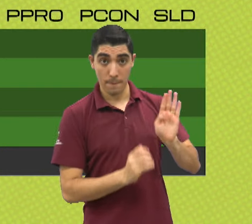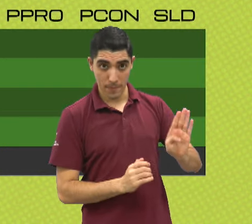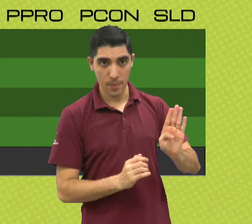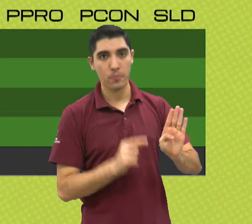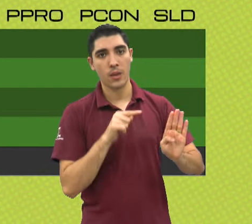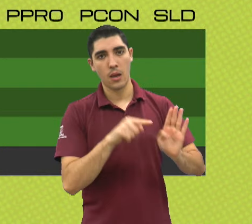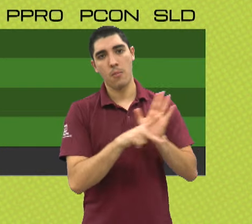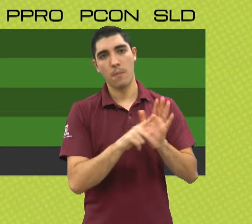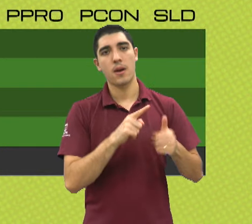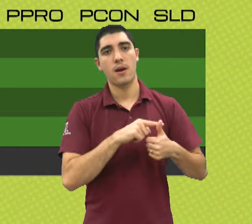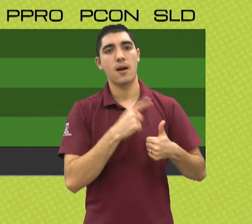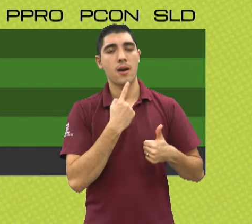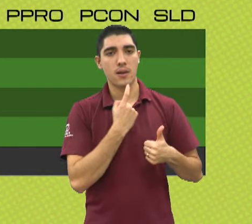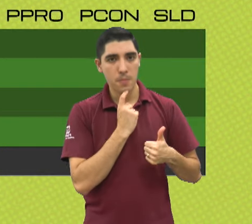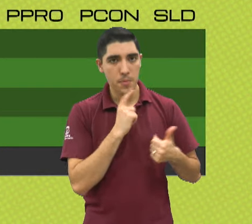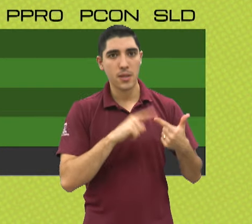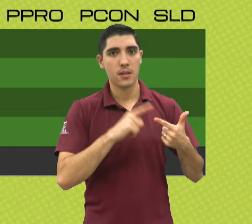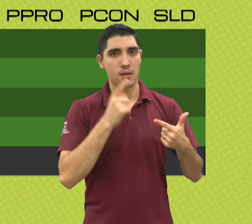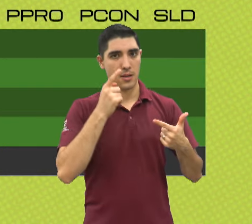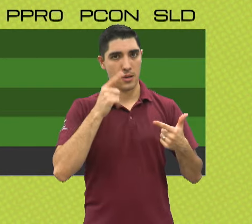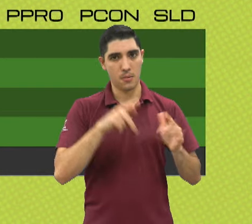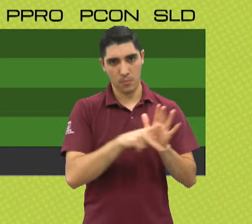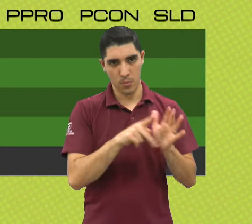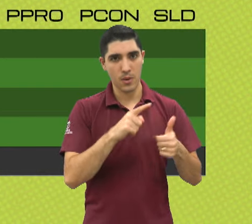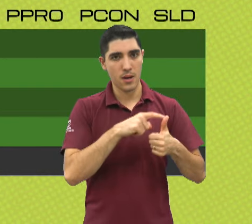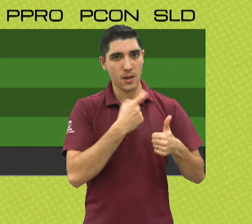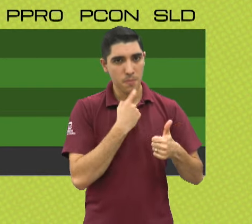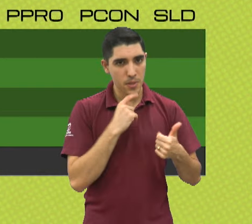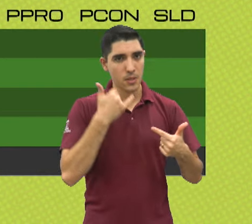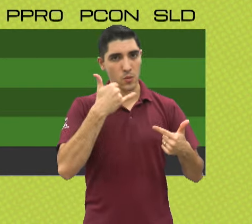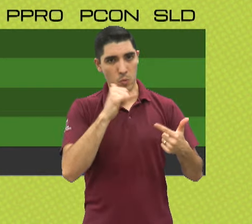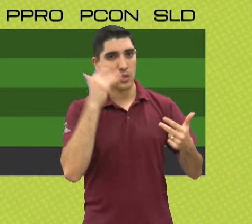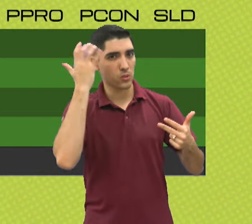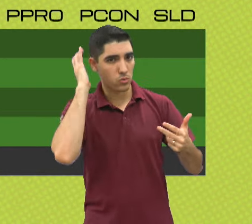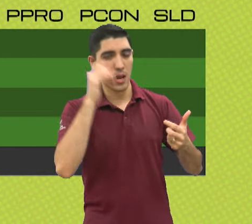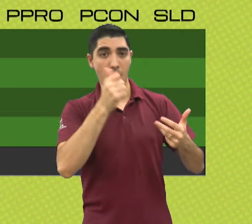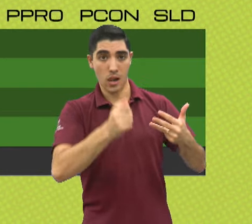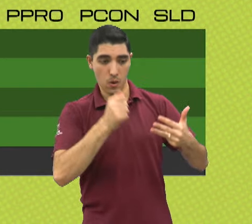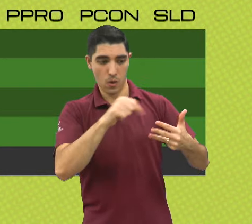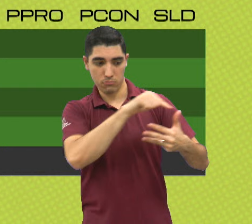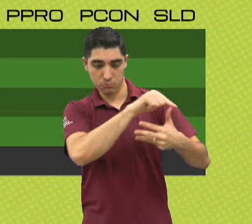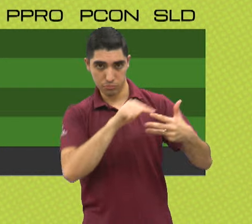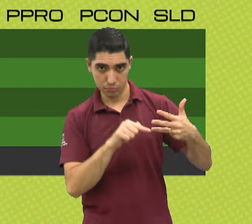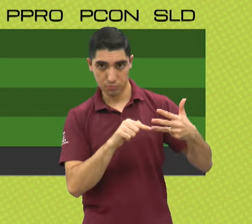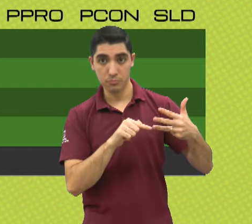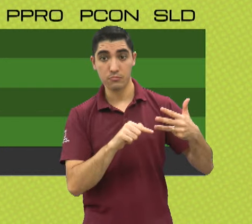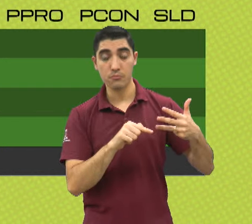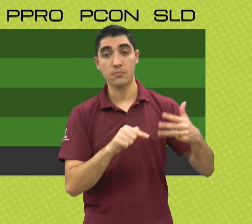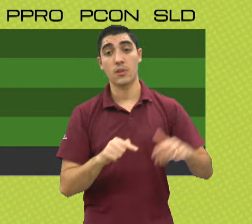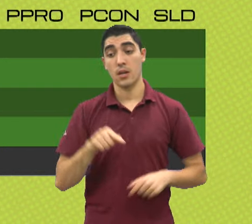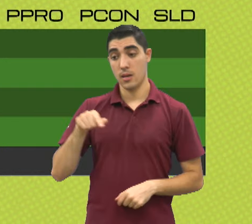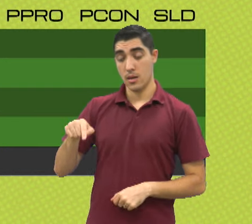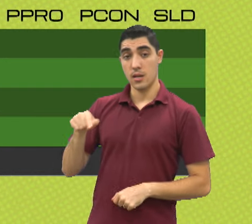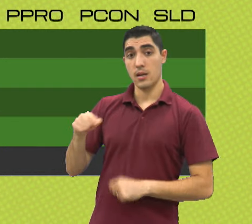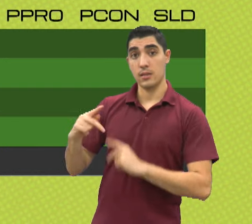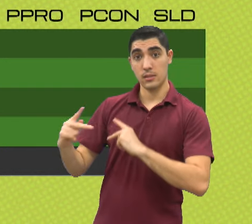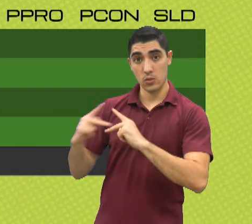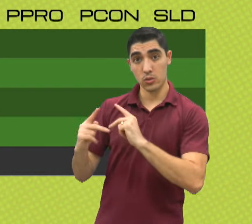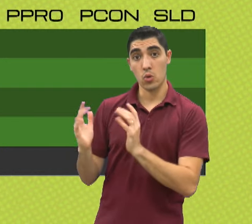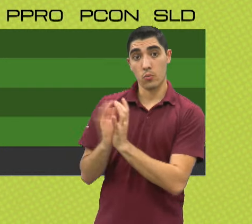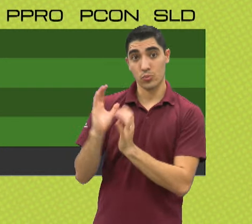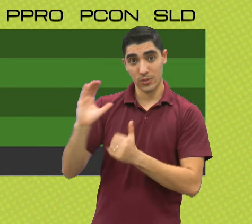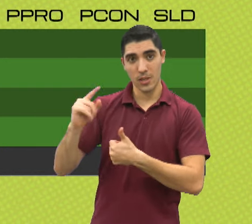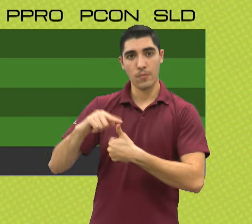André e Araraquara, todo mundo joga contra todo mundo para definir o posicionamento final dessas equipes. São José está no grupo C, ao lado de